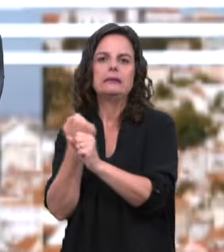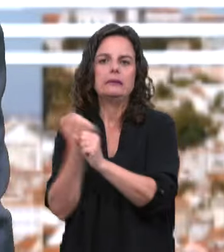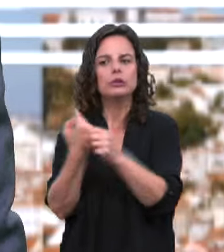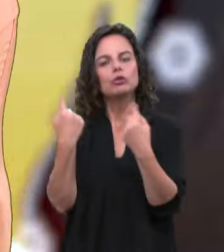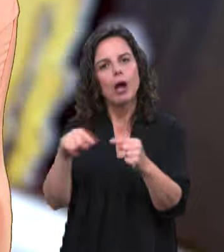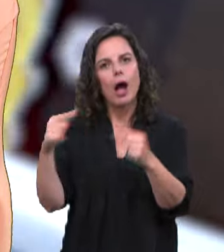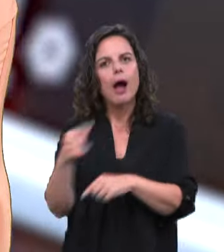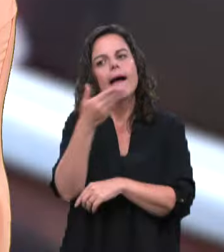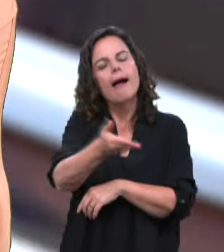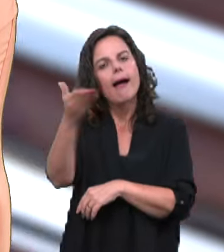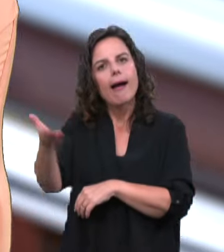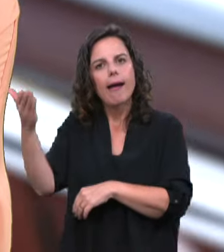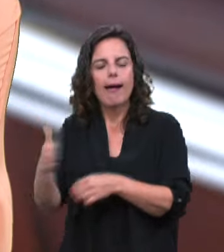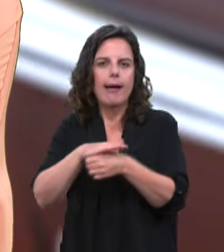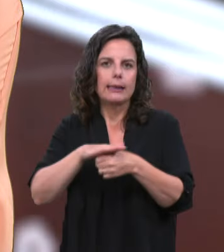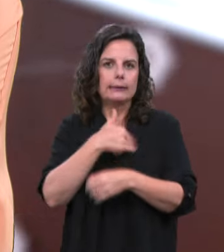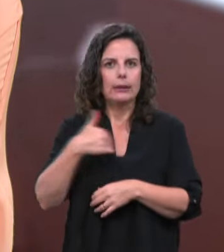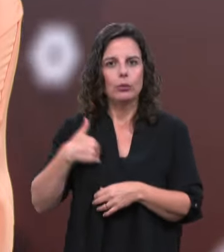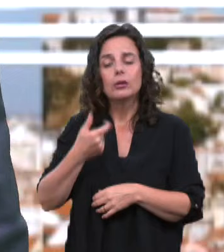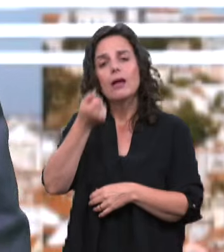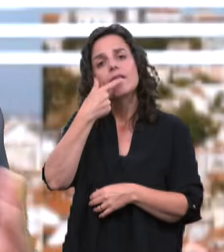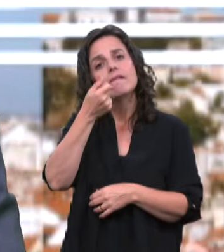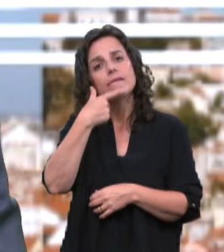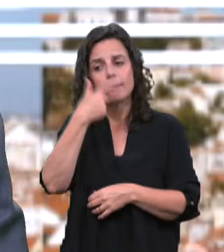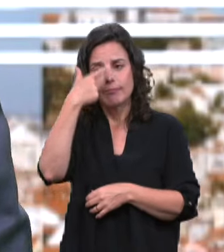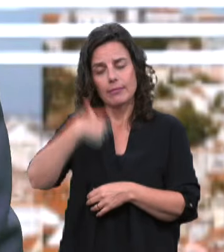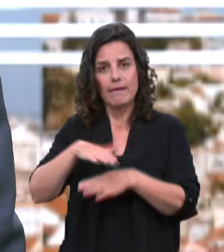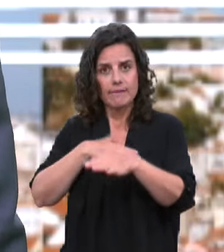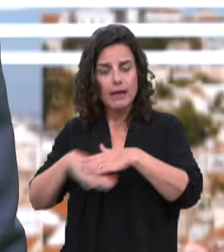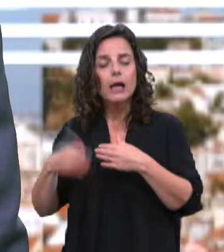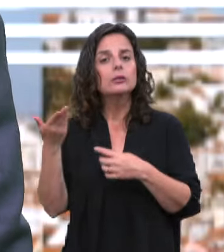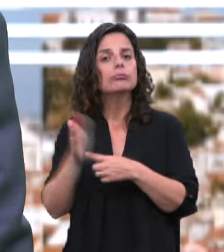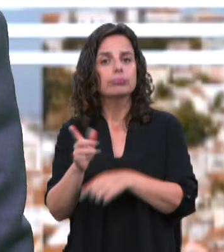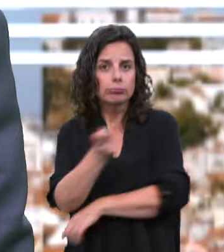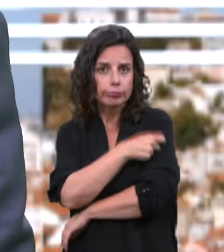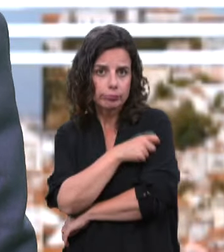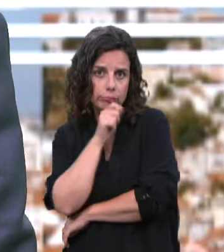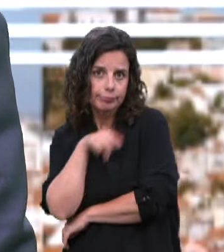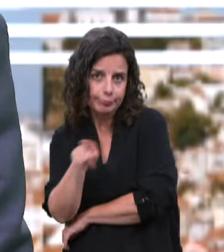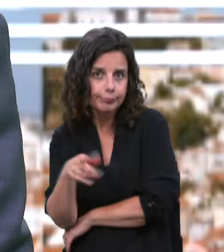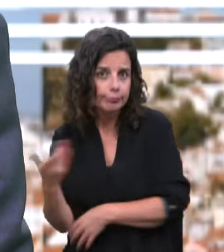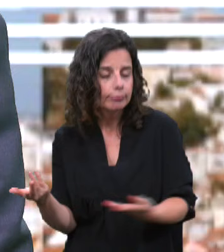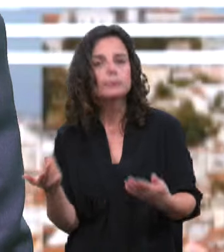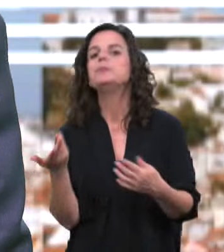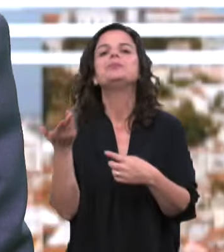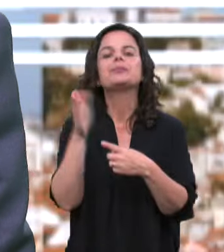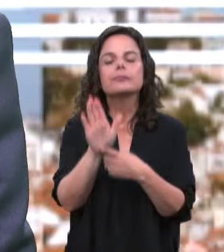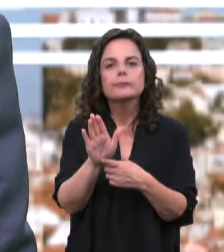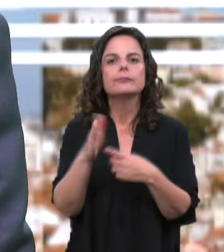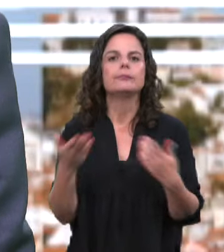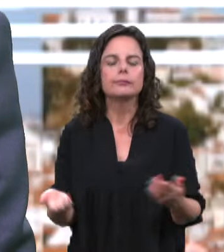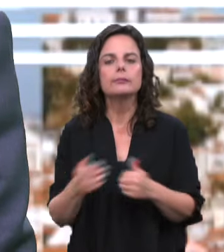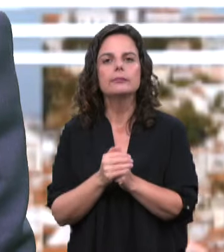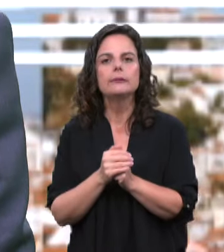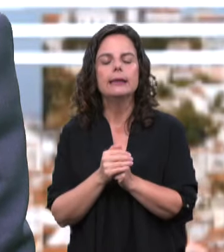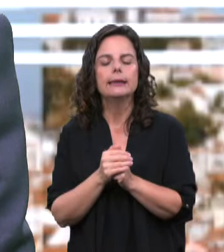de intervenção em saúde prestados pelos farmacêuticos. O exemplo da vacinação, o exemplo da renovação